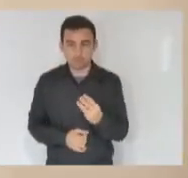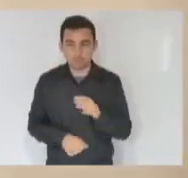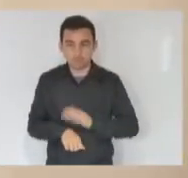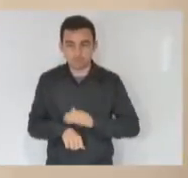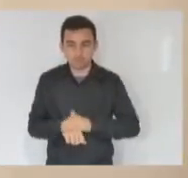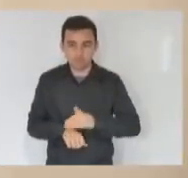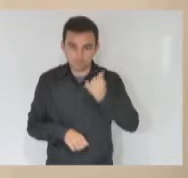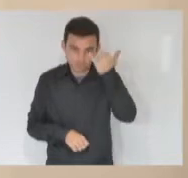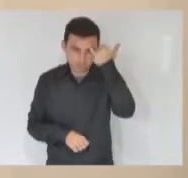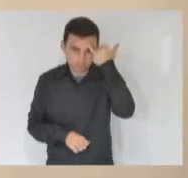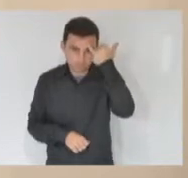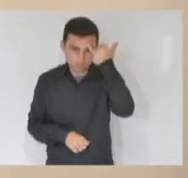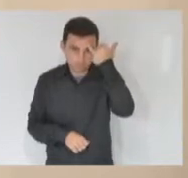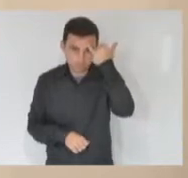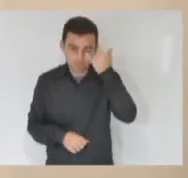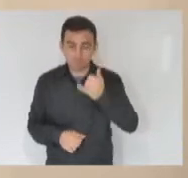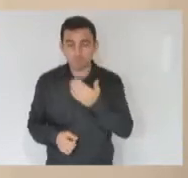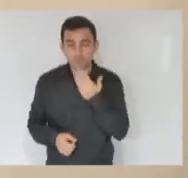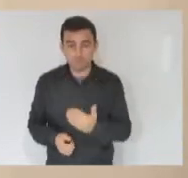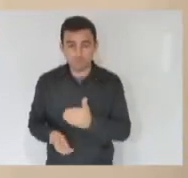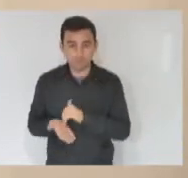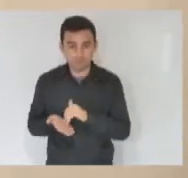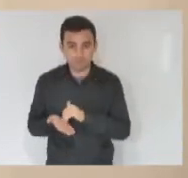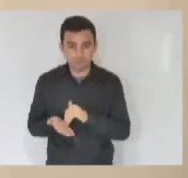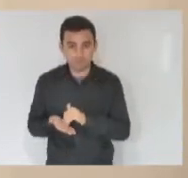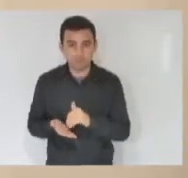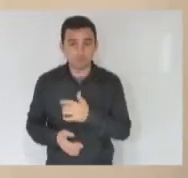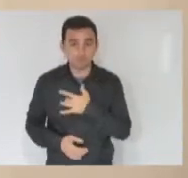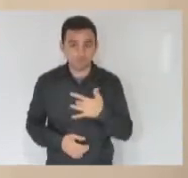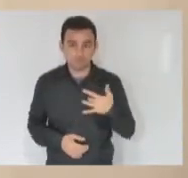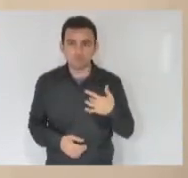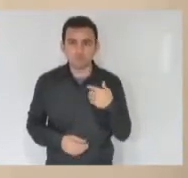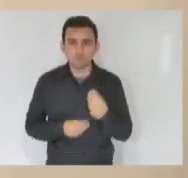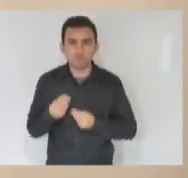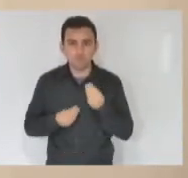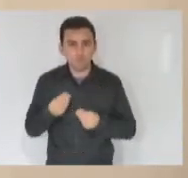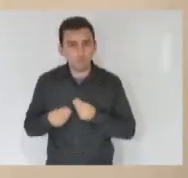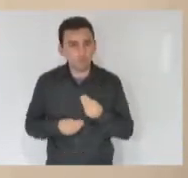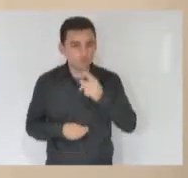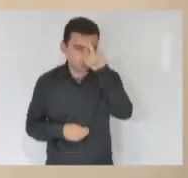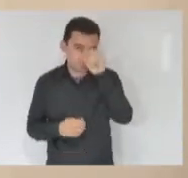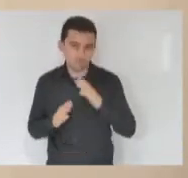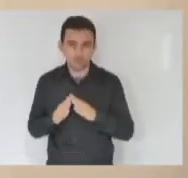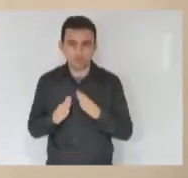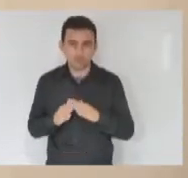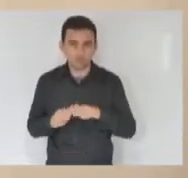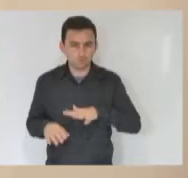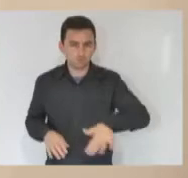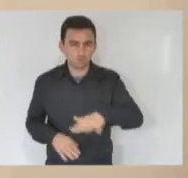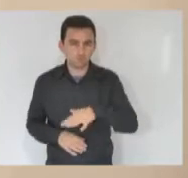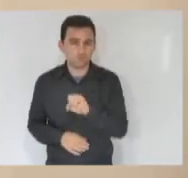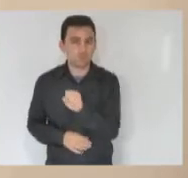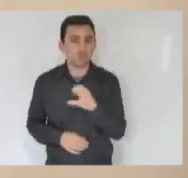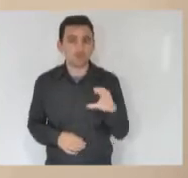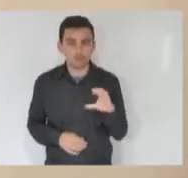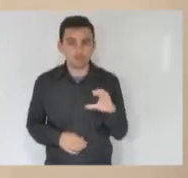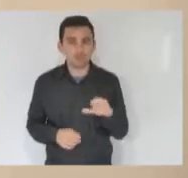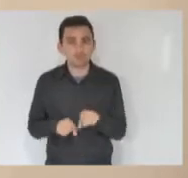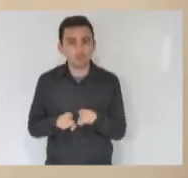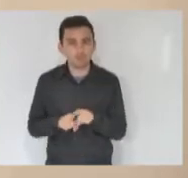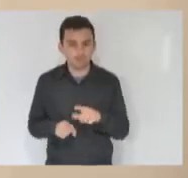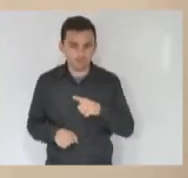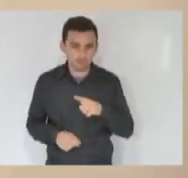solicitando ao secretário de Estado da Saúde informações acerca do estado que se encontram os hospitais de Santa Catarina e a existência